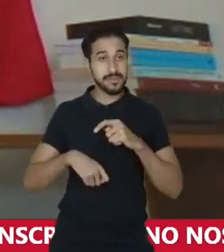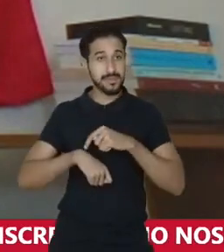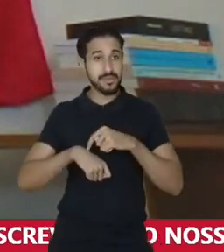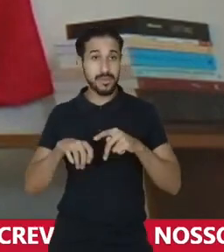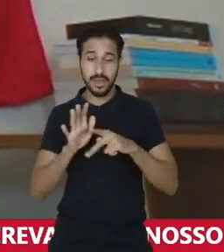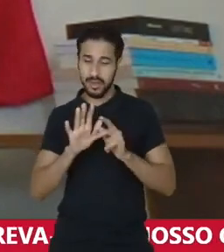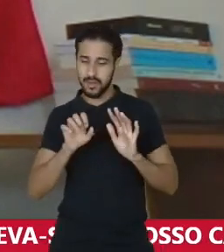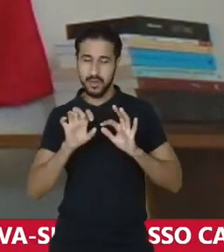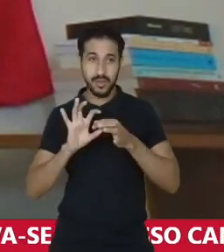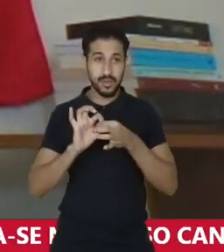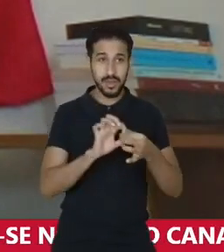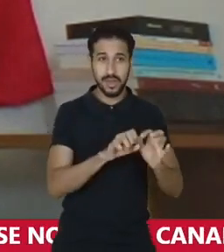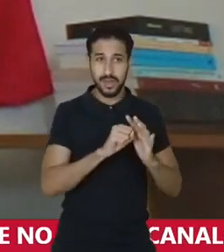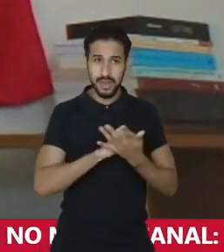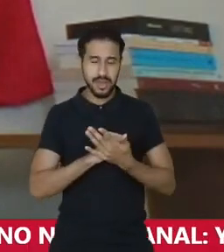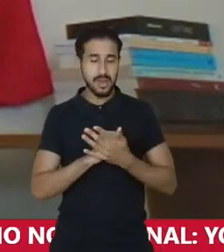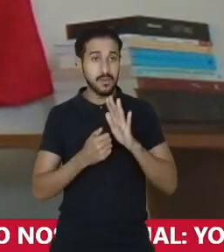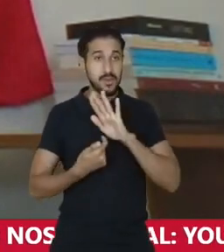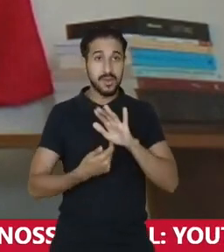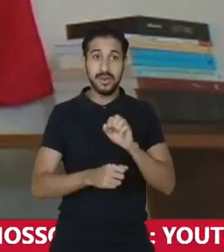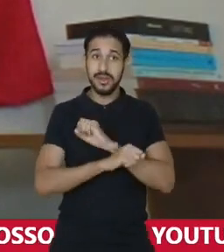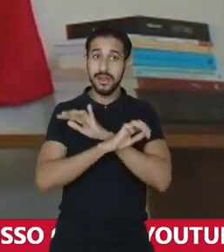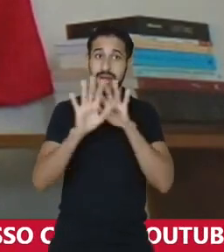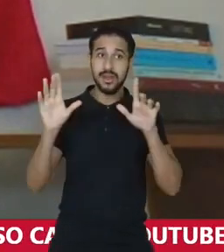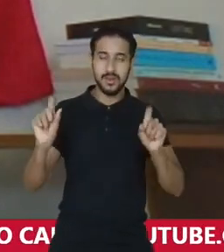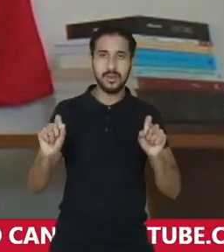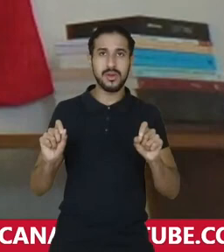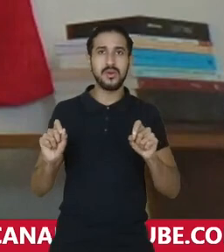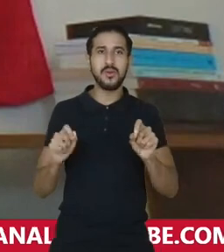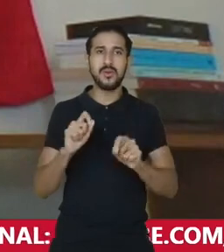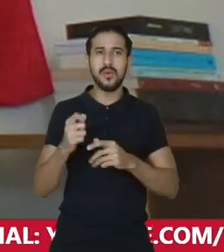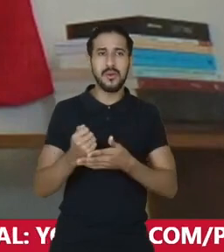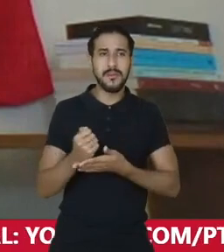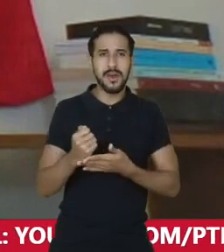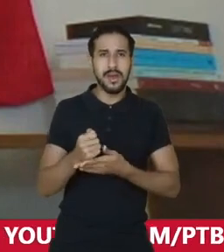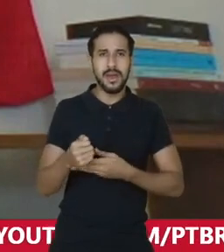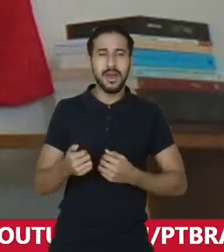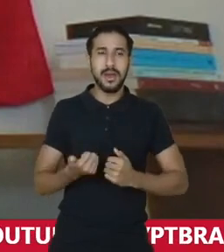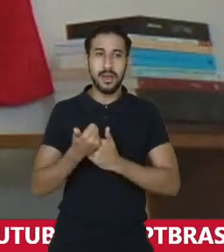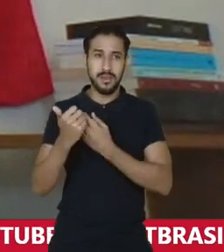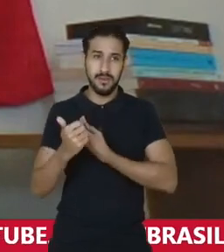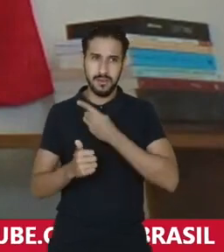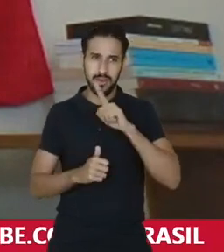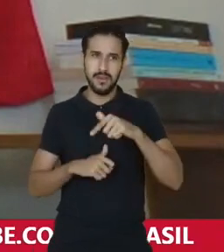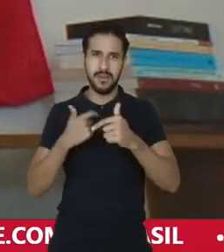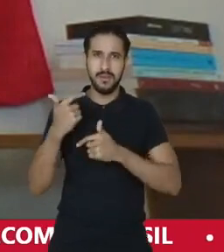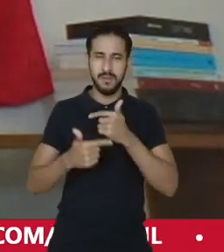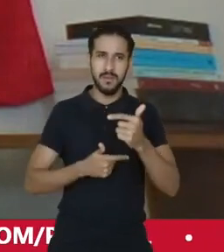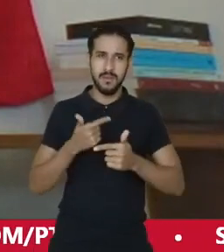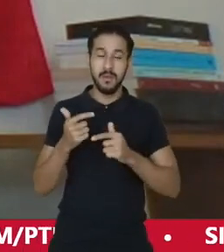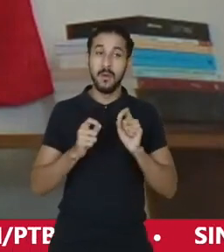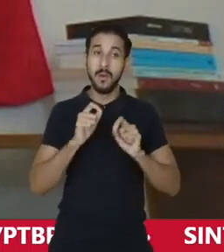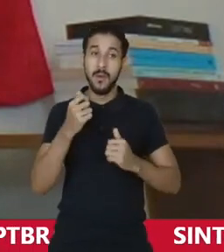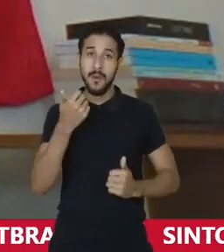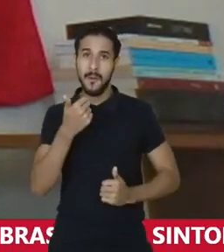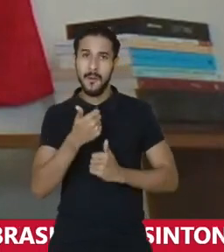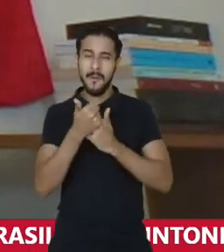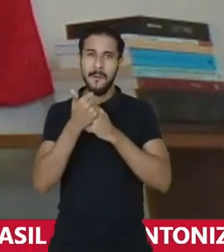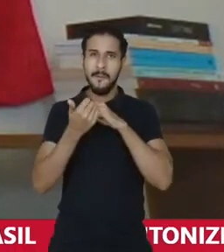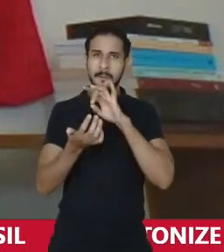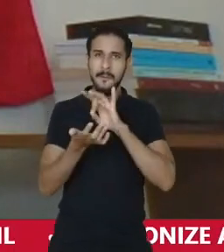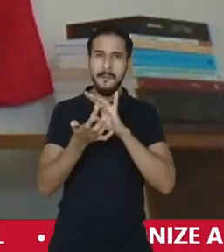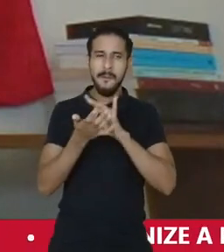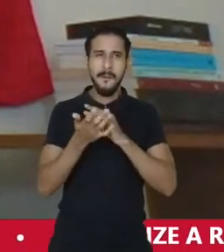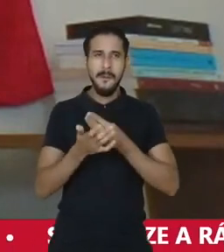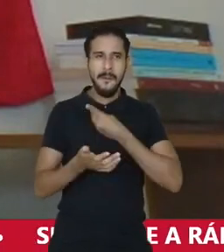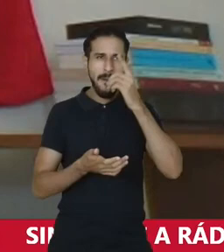da pandemia, ficou absolutamente evidente que o que sustentou a vida foi o trabalho. O que sustentou